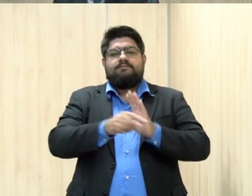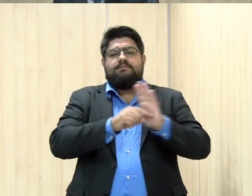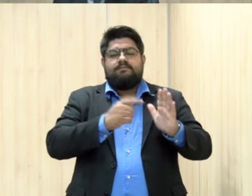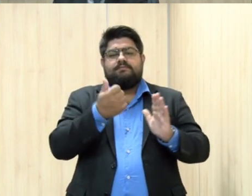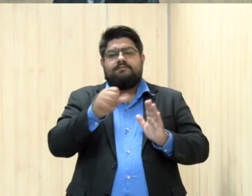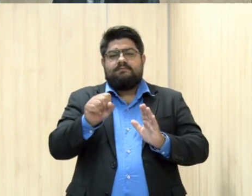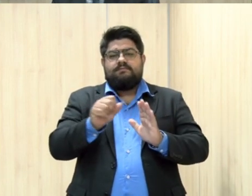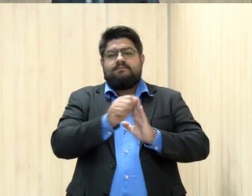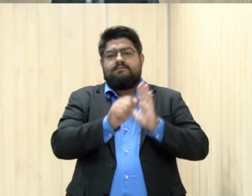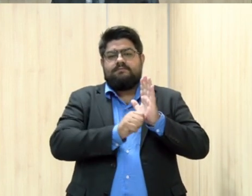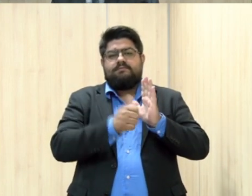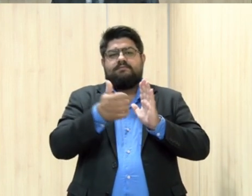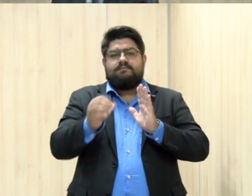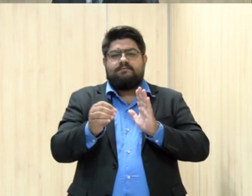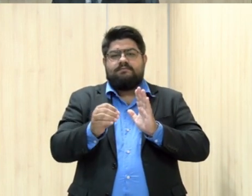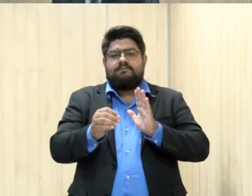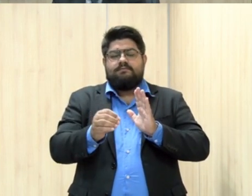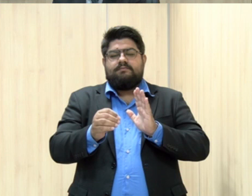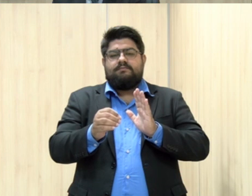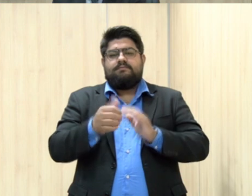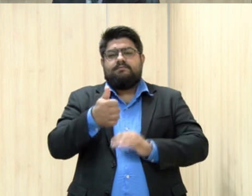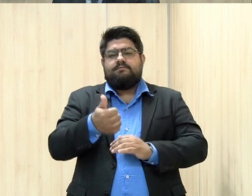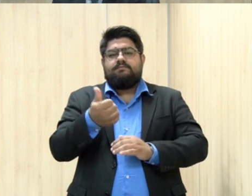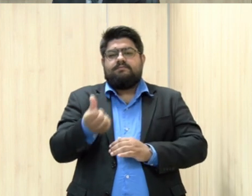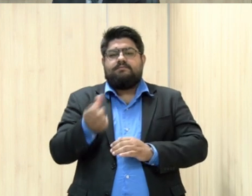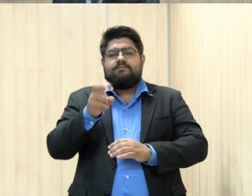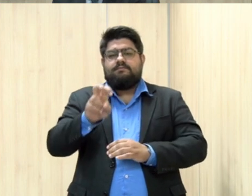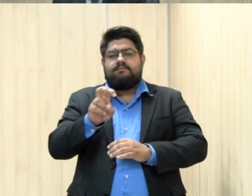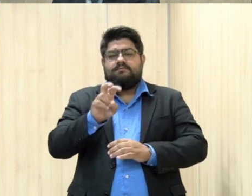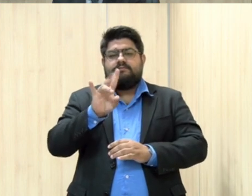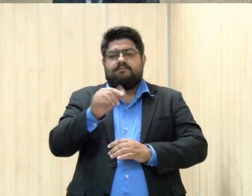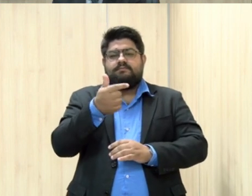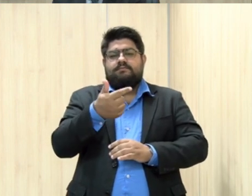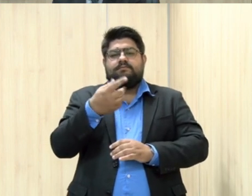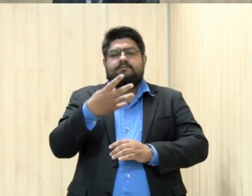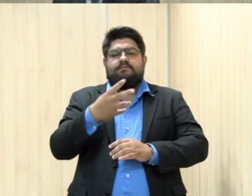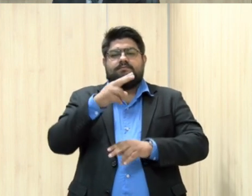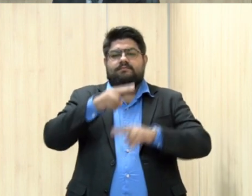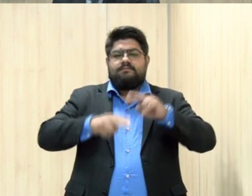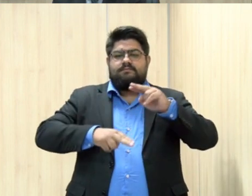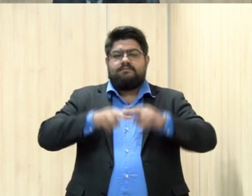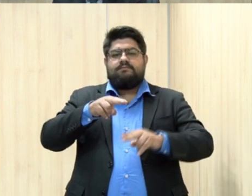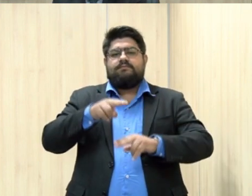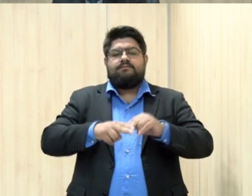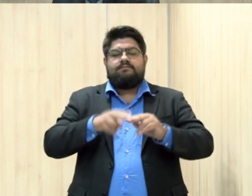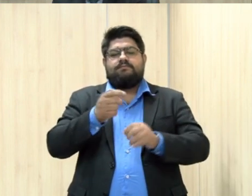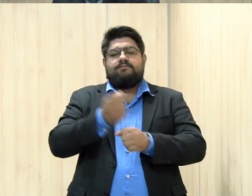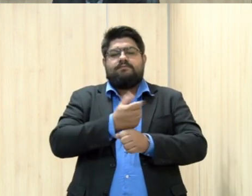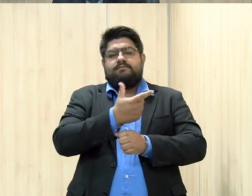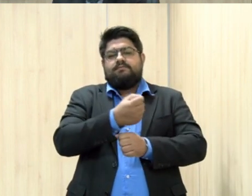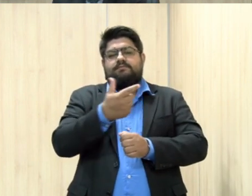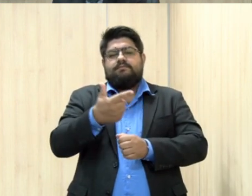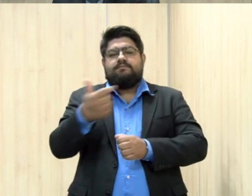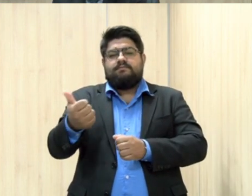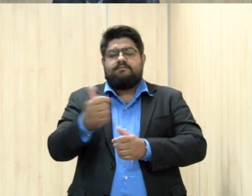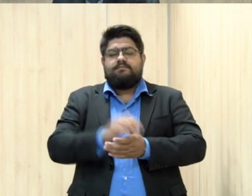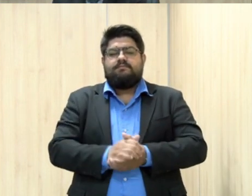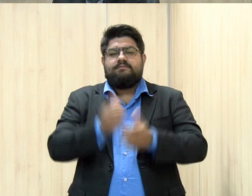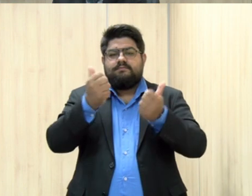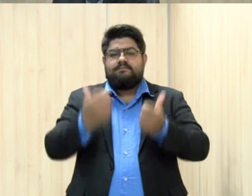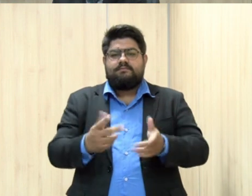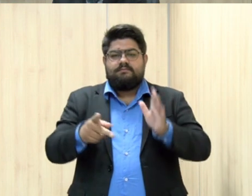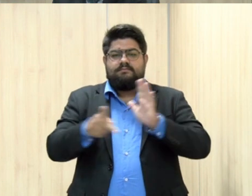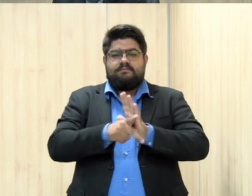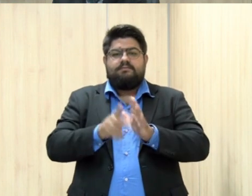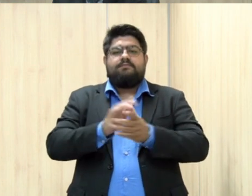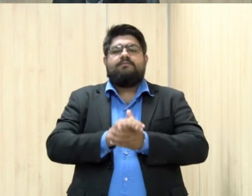10 do Decreto 26 16 5 de 24 de junho de 2021 que dispõe